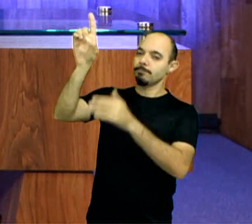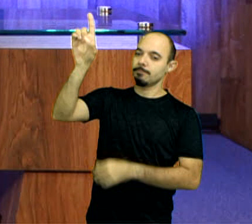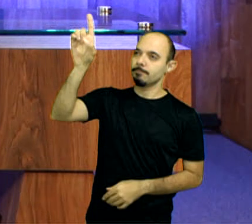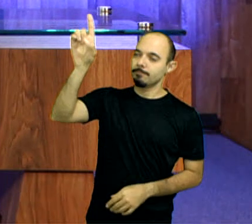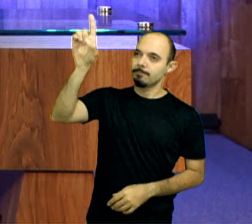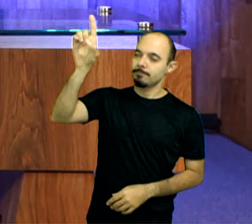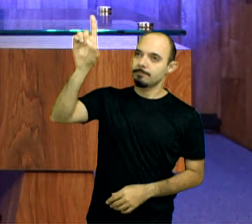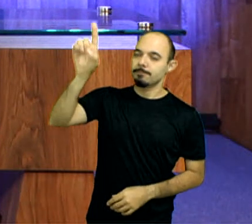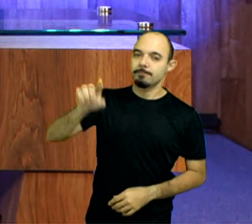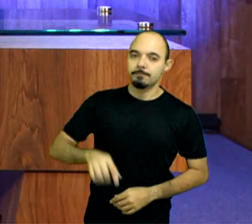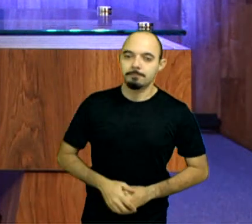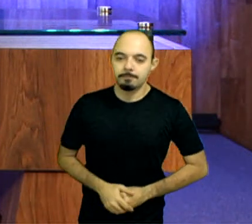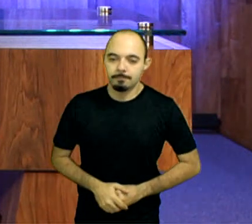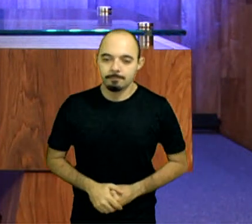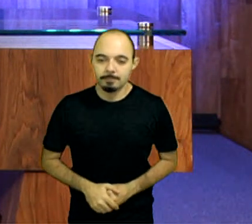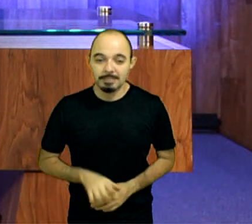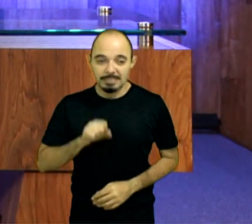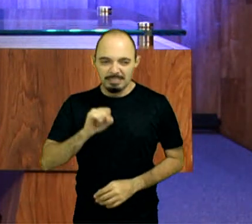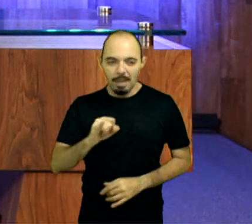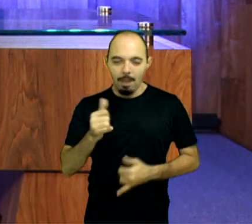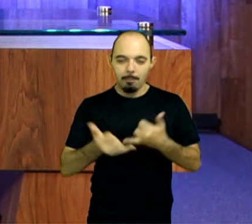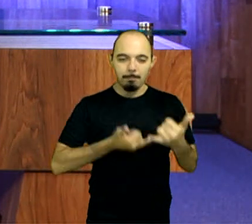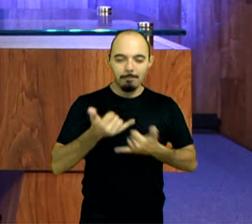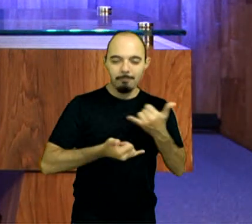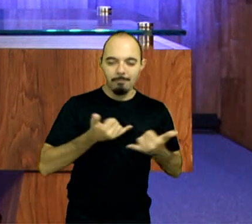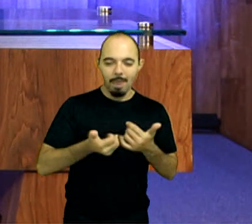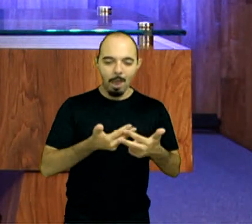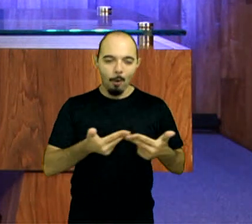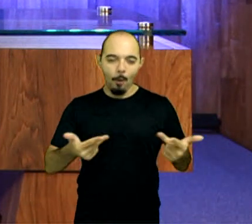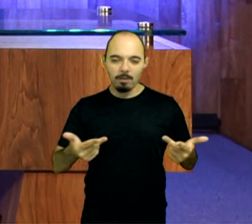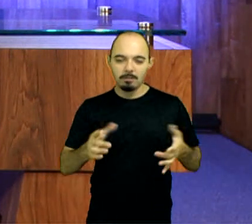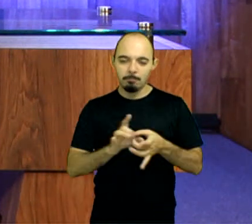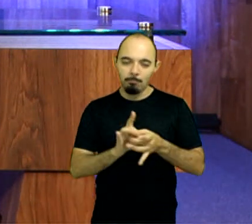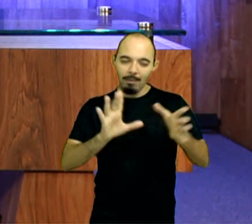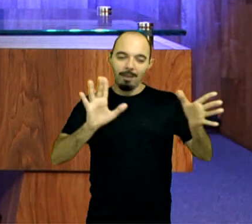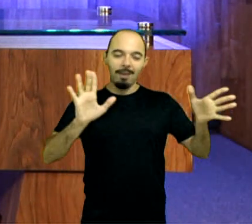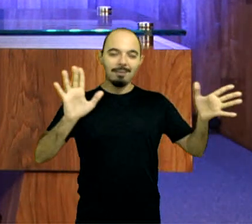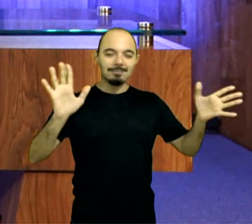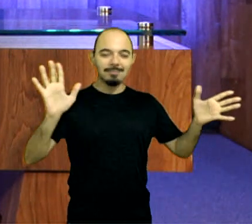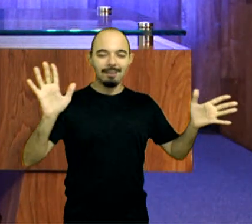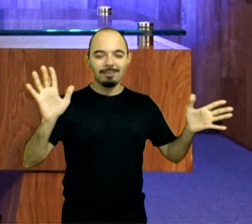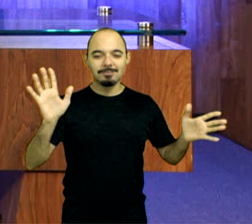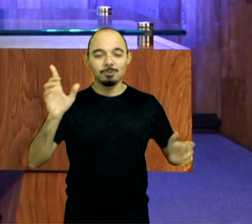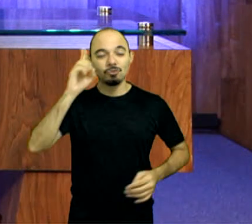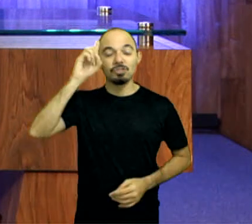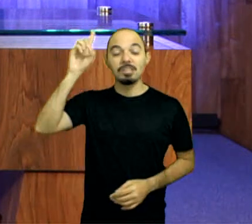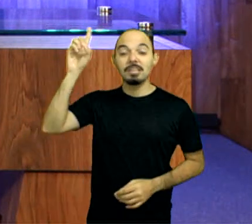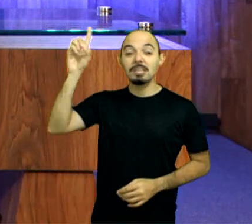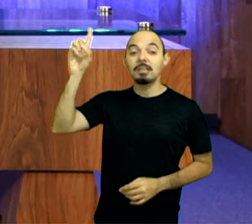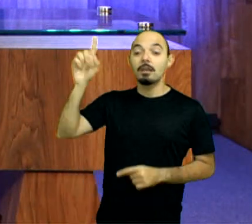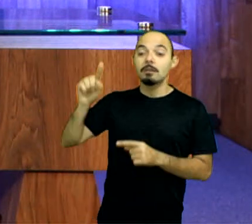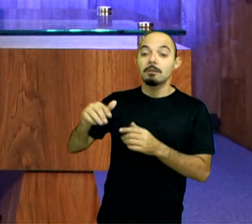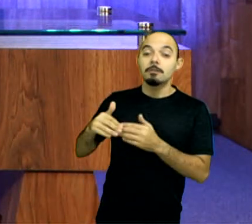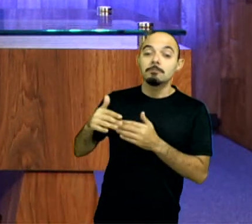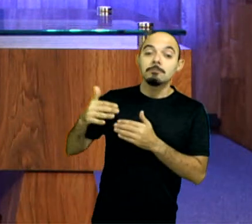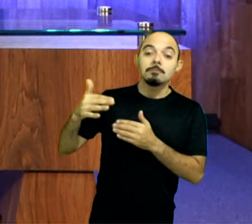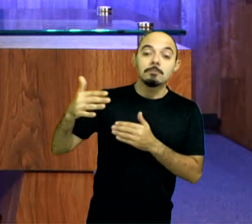Quem brinca em se deixar amarrado, um dia ficará amarrado para